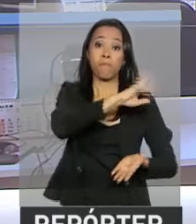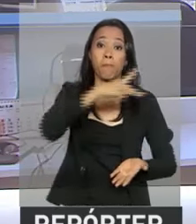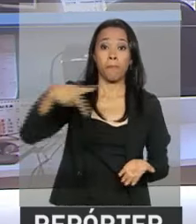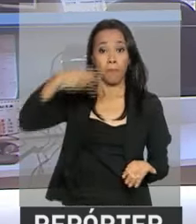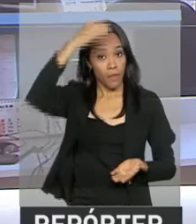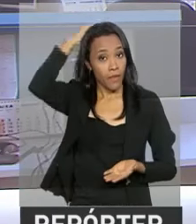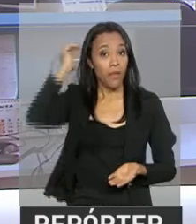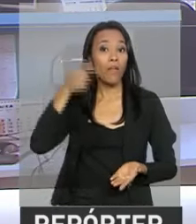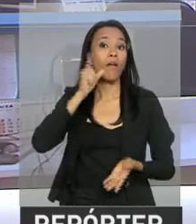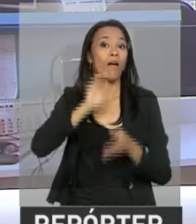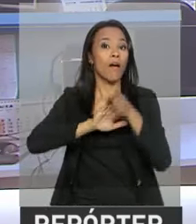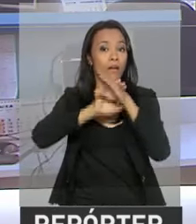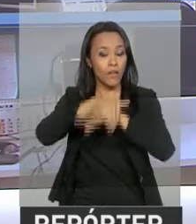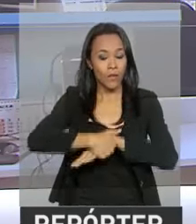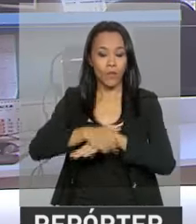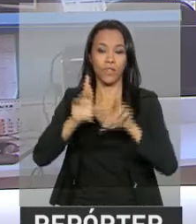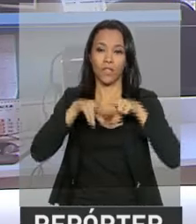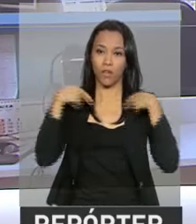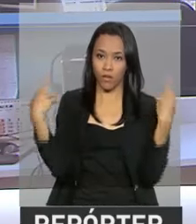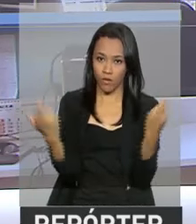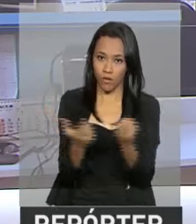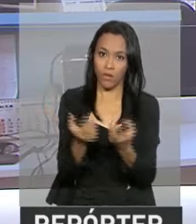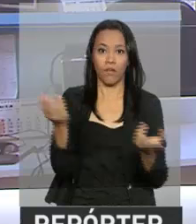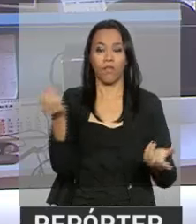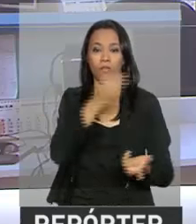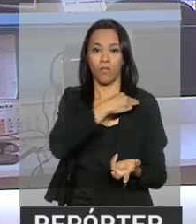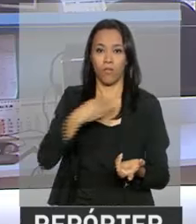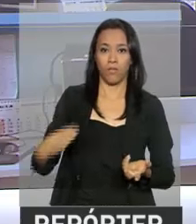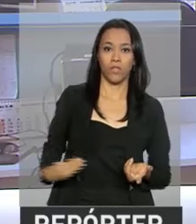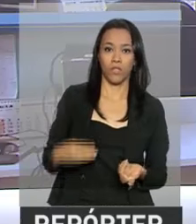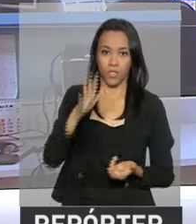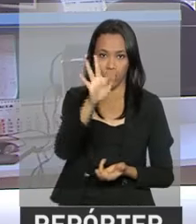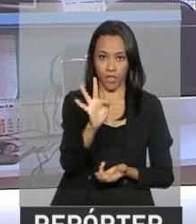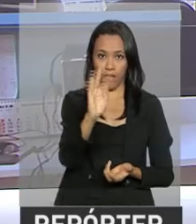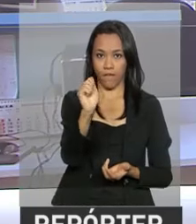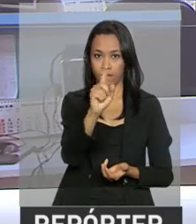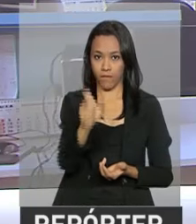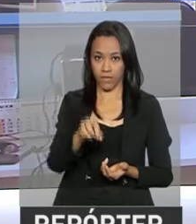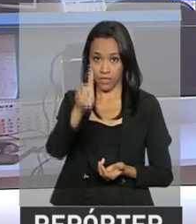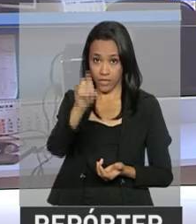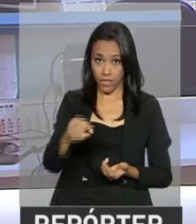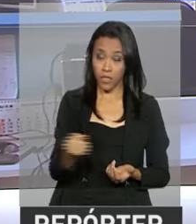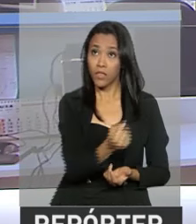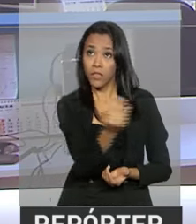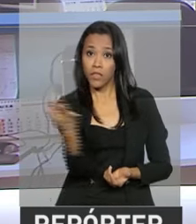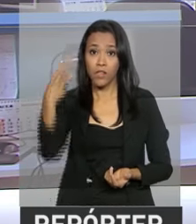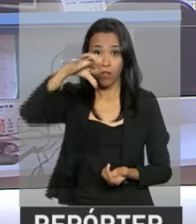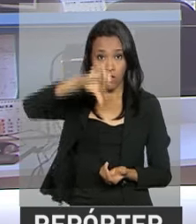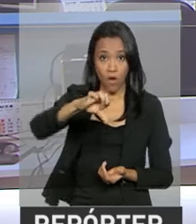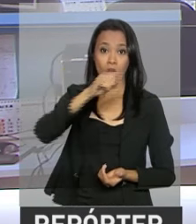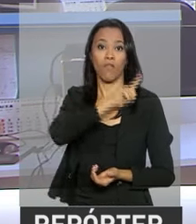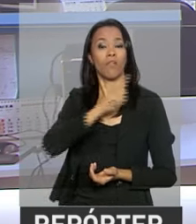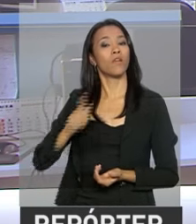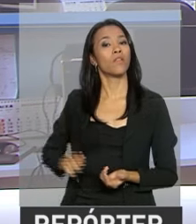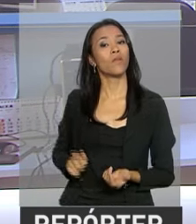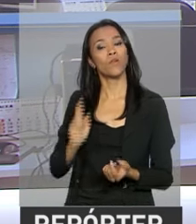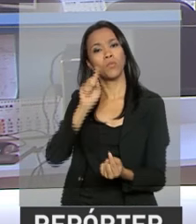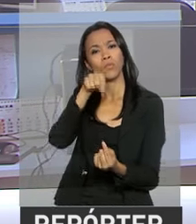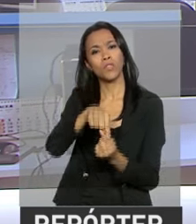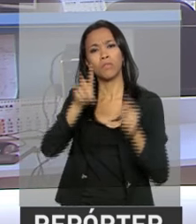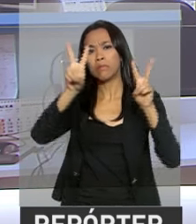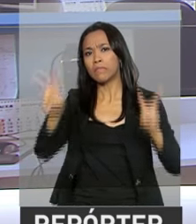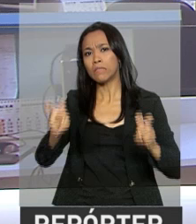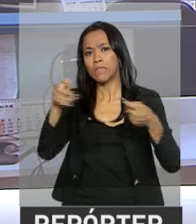ontem à noite com o ministro da Fazenda Henrique merelles e nove governadores para discutir o ajuste fiscal dos Estados a